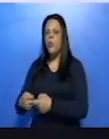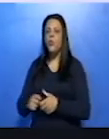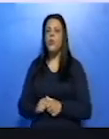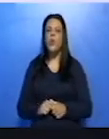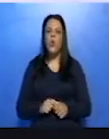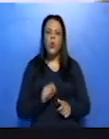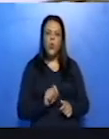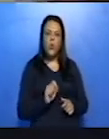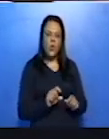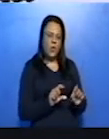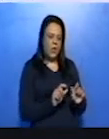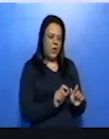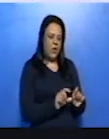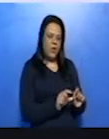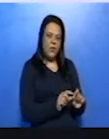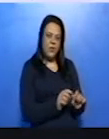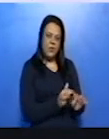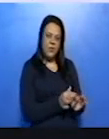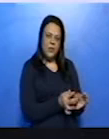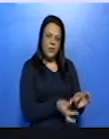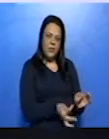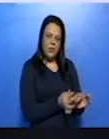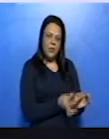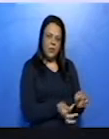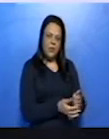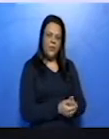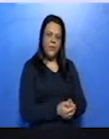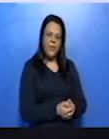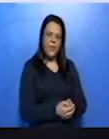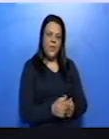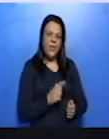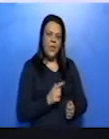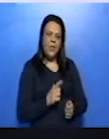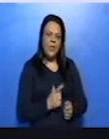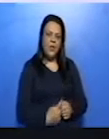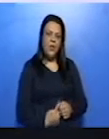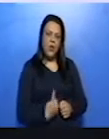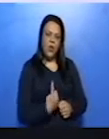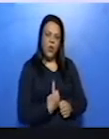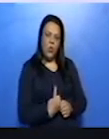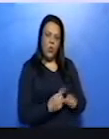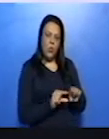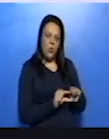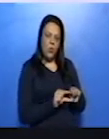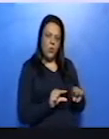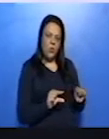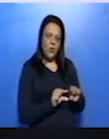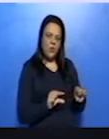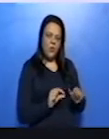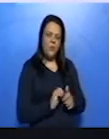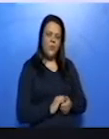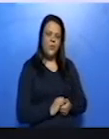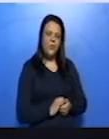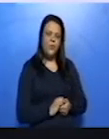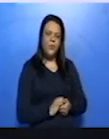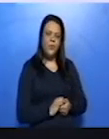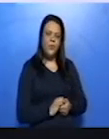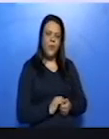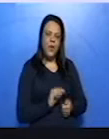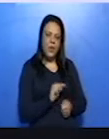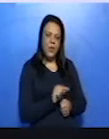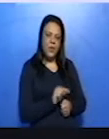simples é aquele constituído por apenas uma oração. Então, quando há apenas uma oração, nós dizemos que esse